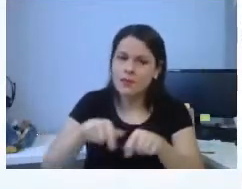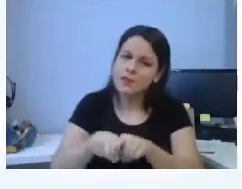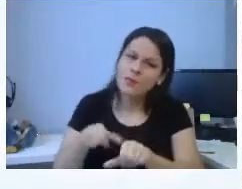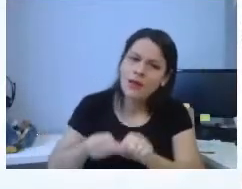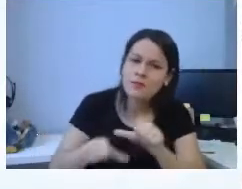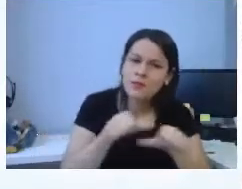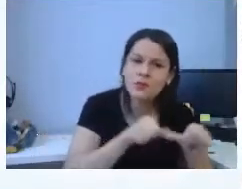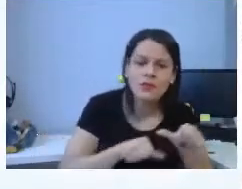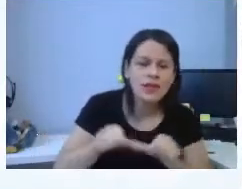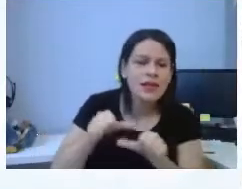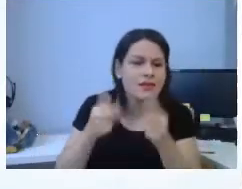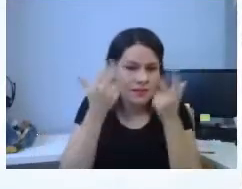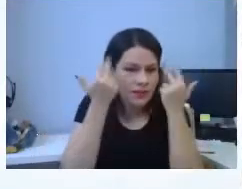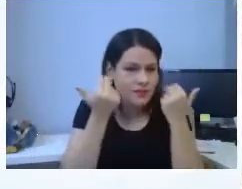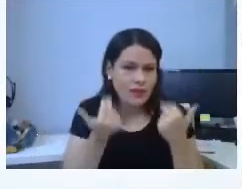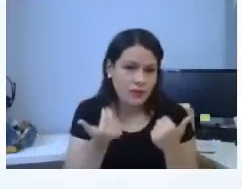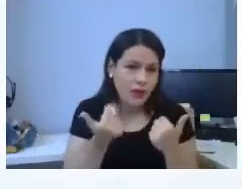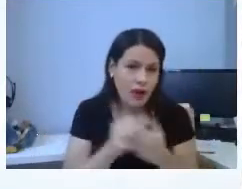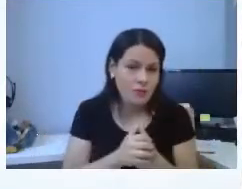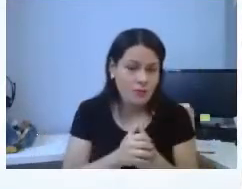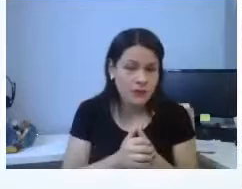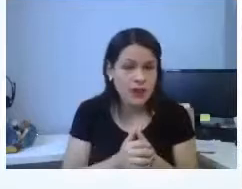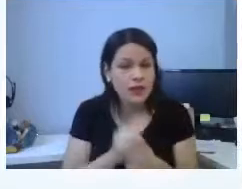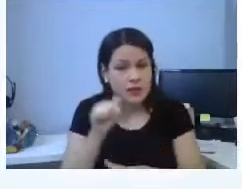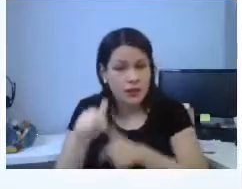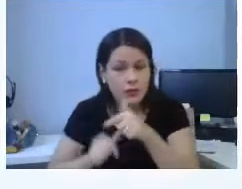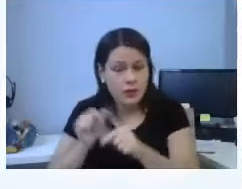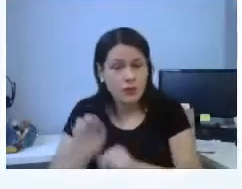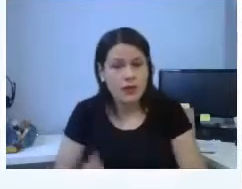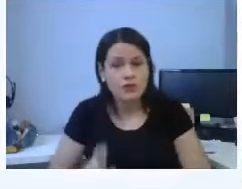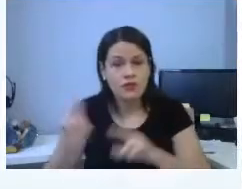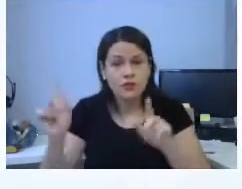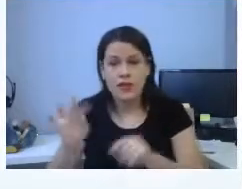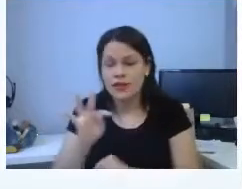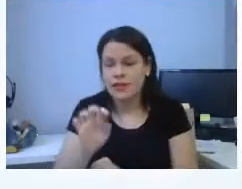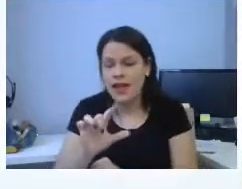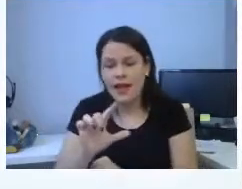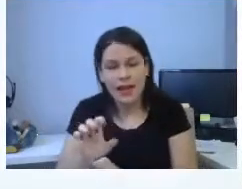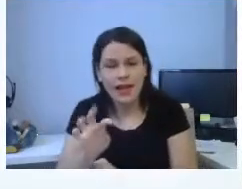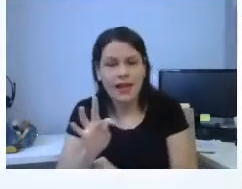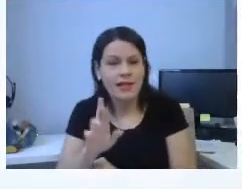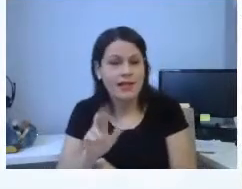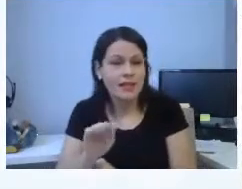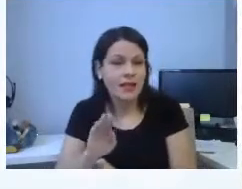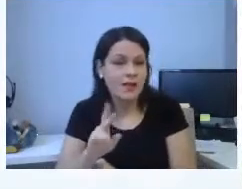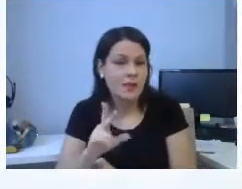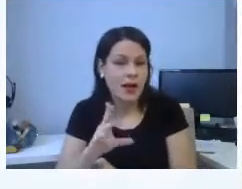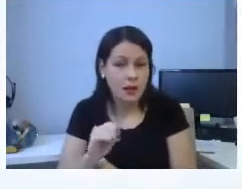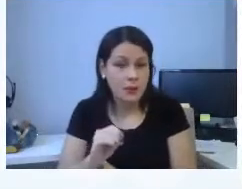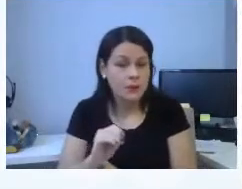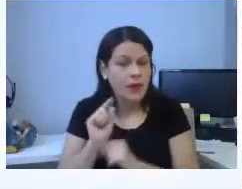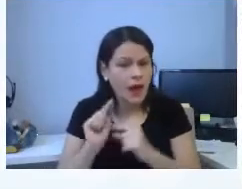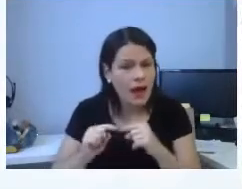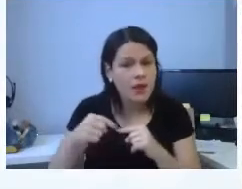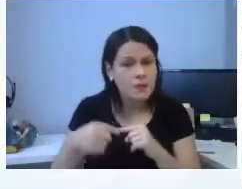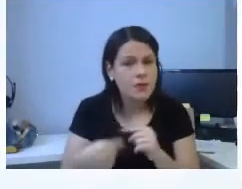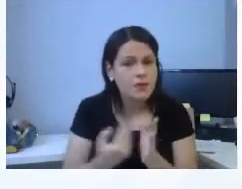intensificando, os trabalhos atípicos, um deles é o teletrabalho, né? E aí o que a gente começa a